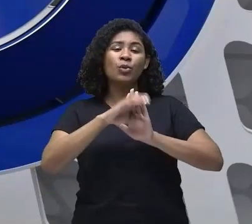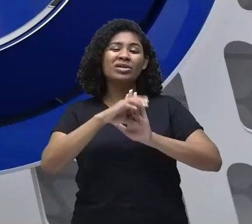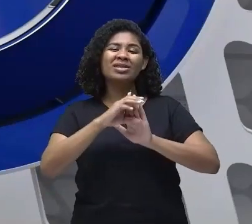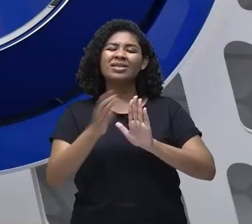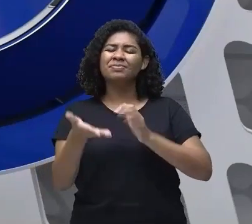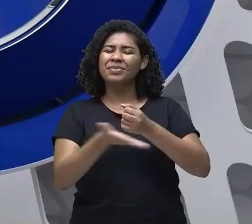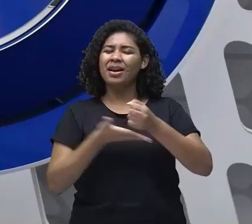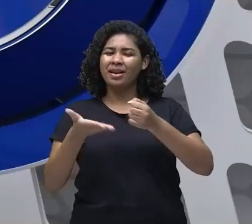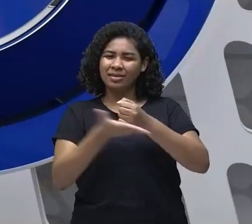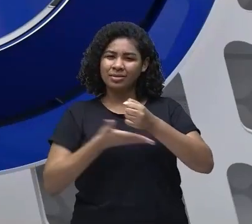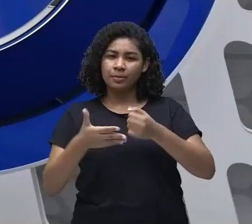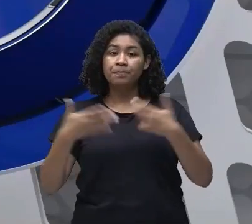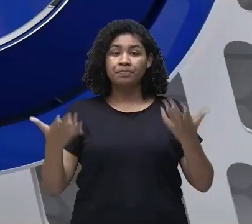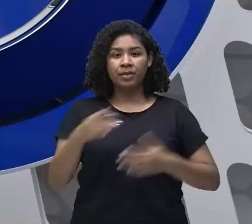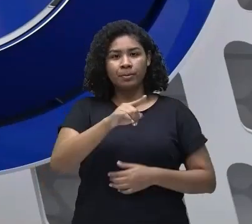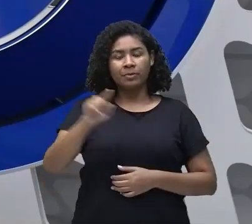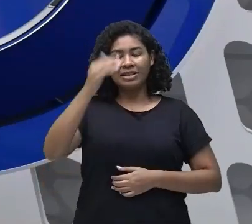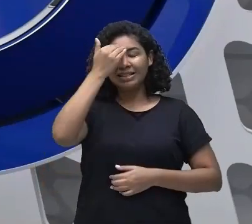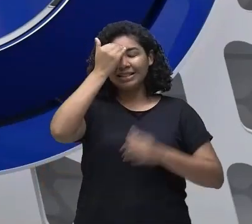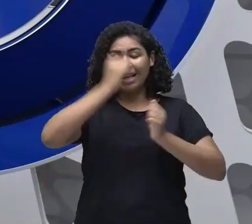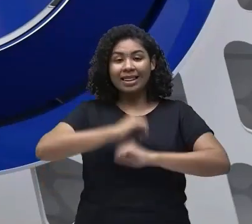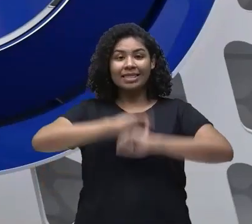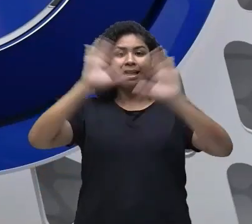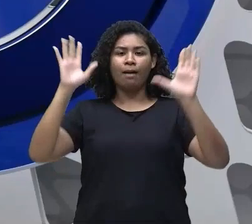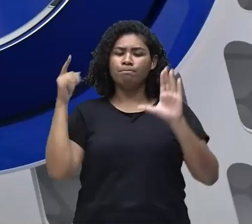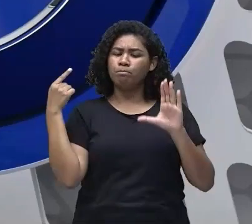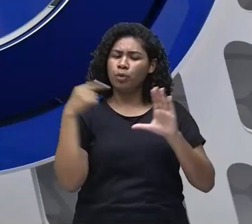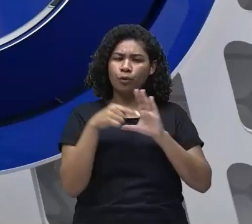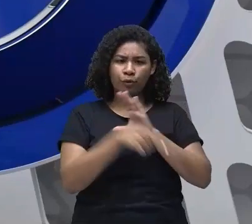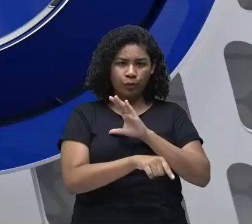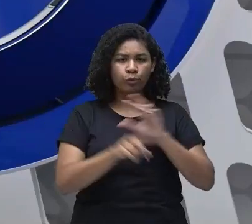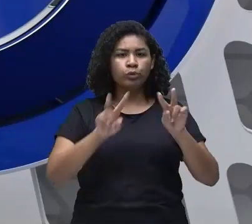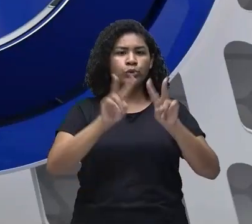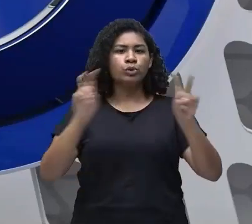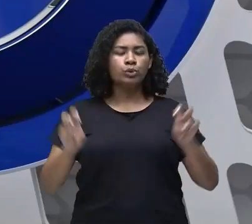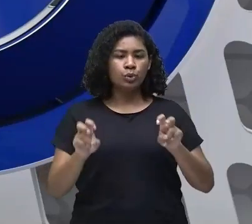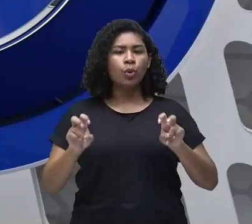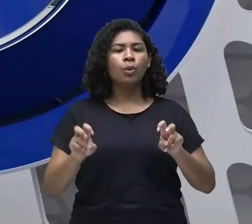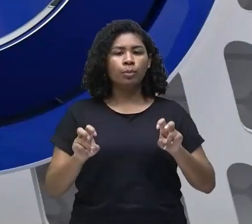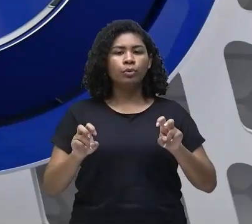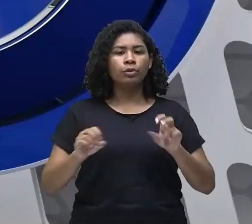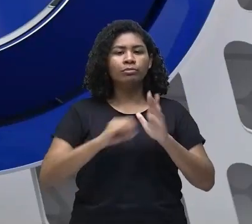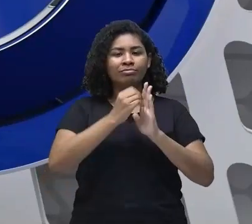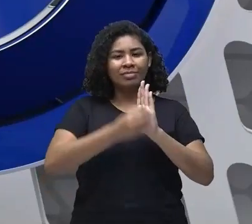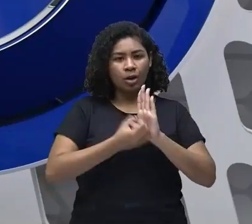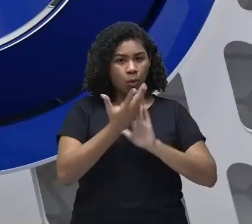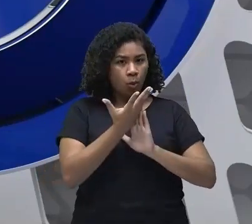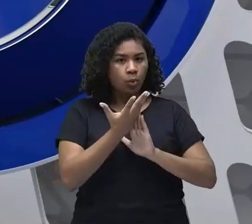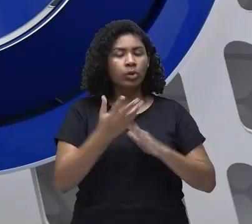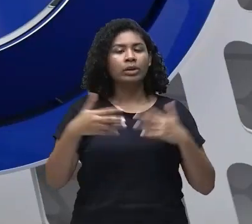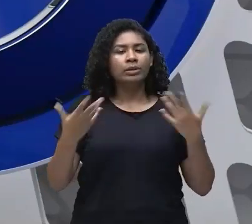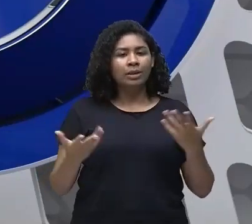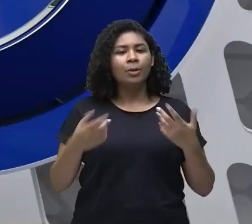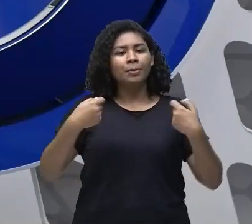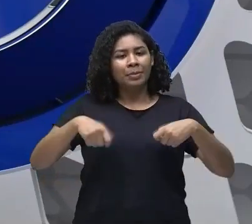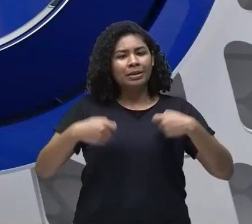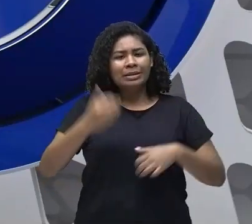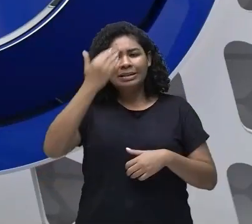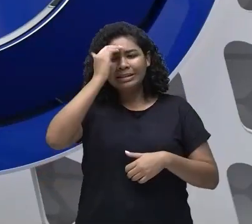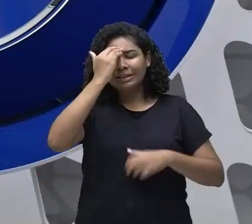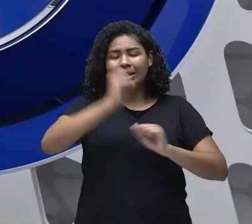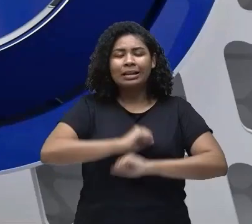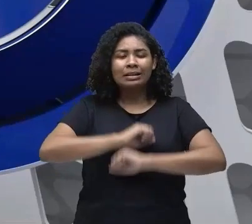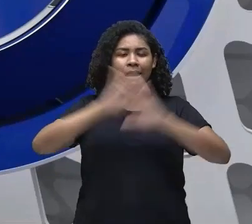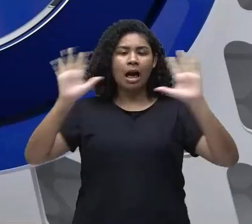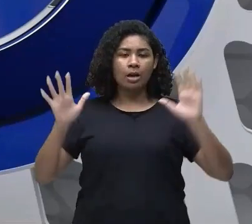vocês entenderem ainda mais aprofundado o estudo de ecologia, você precisa saber essa classificação básica. O que são